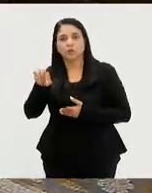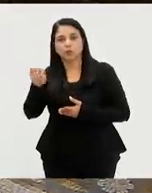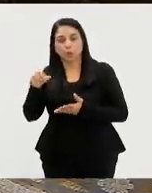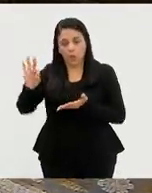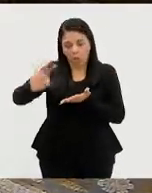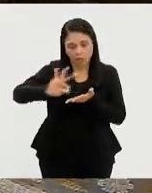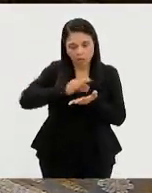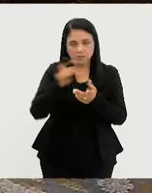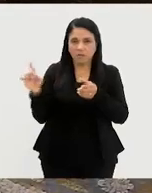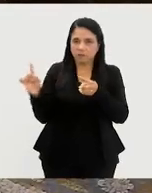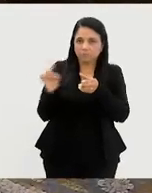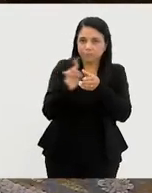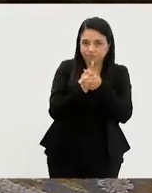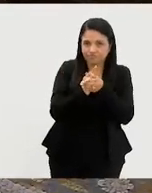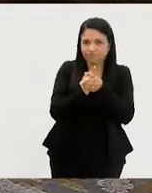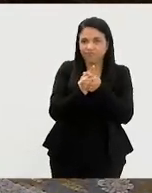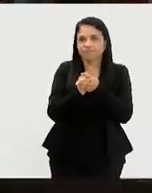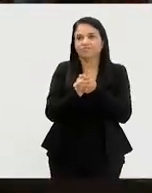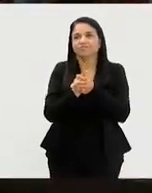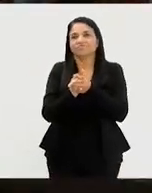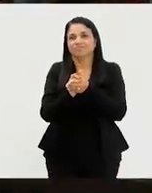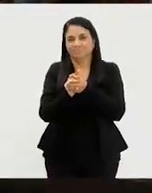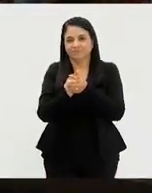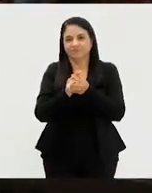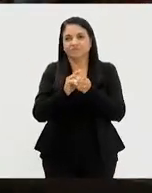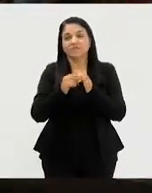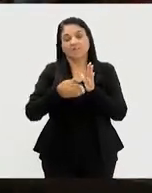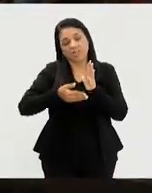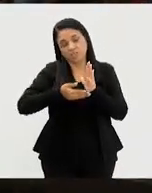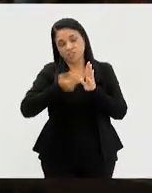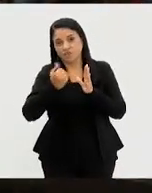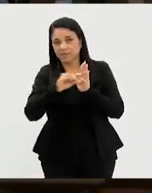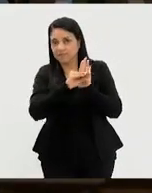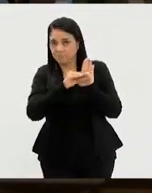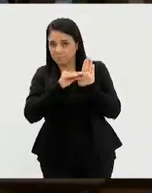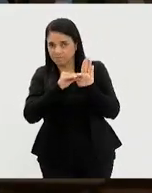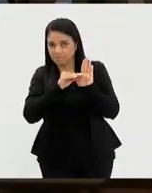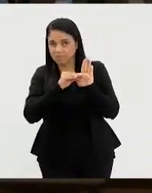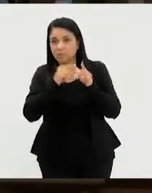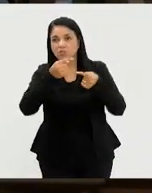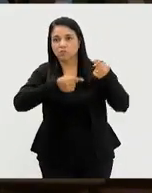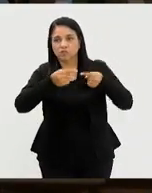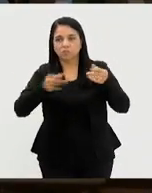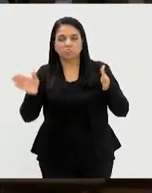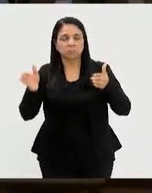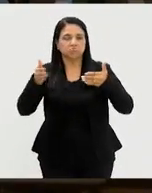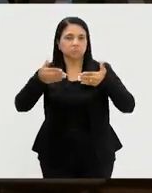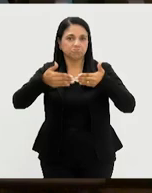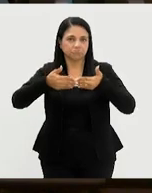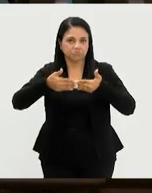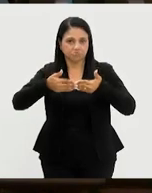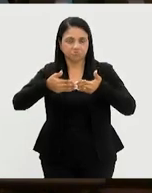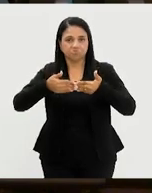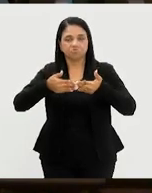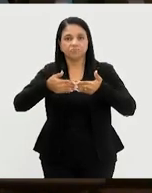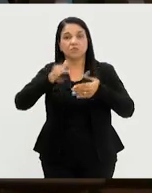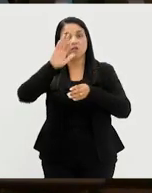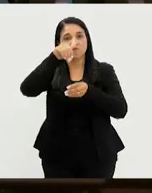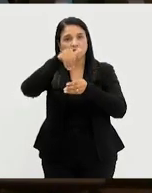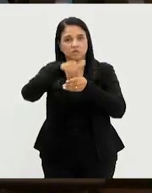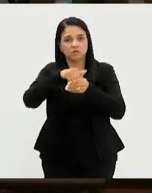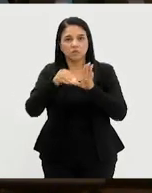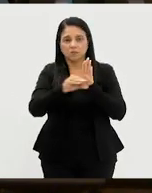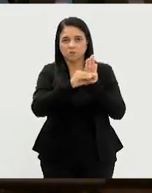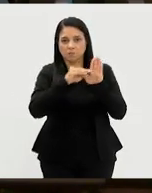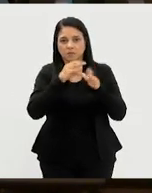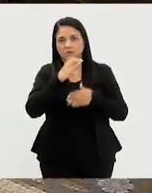como coautor com a retirada da emenda em discussão não havendo que quera discutir encerada a discussão e votação as emendas da